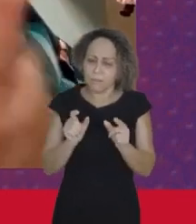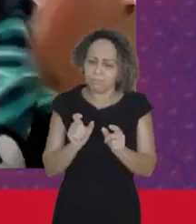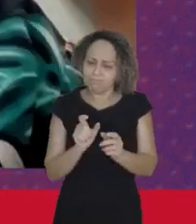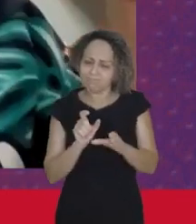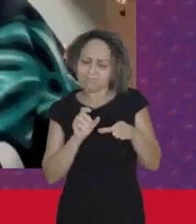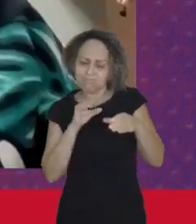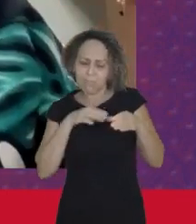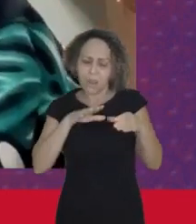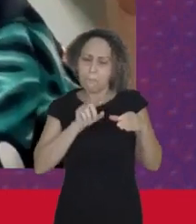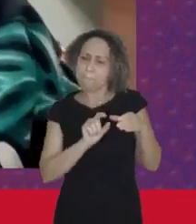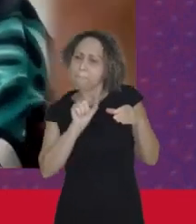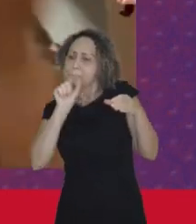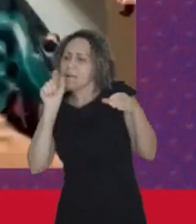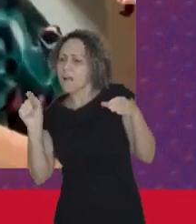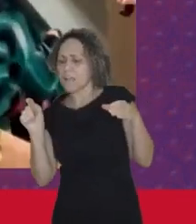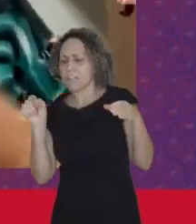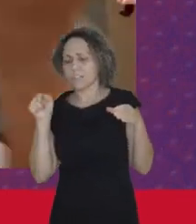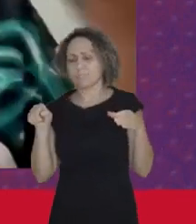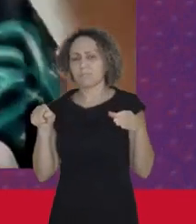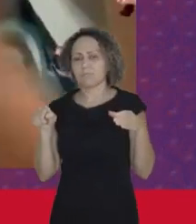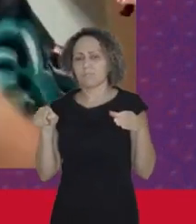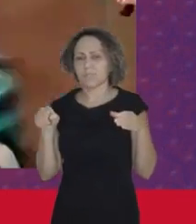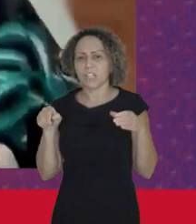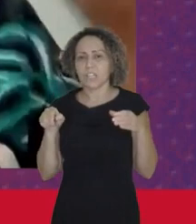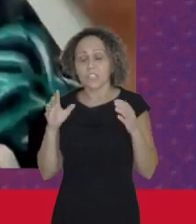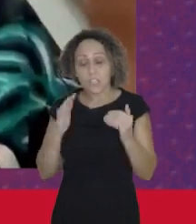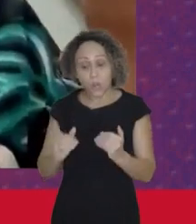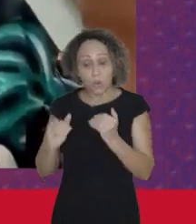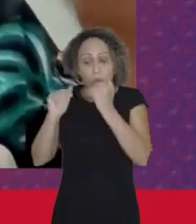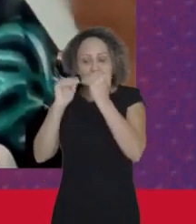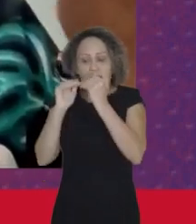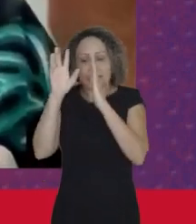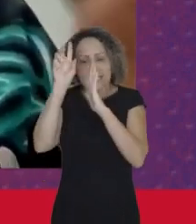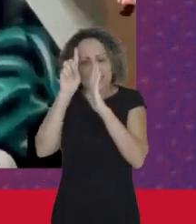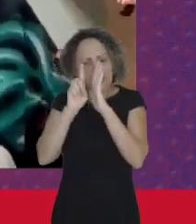direitos, que precisa estar